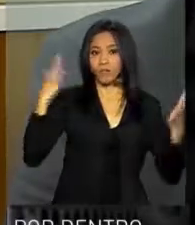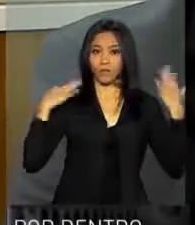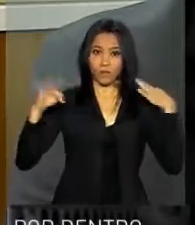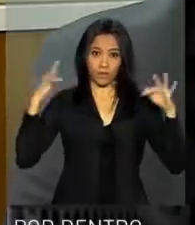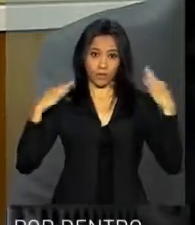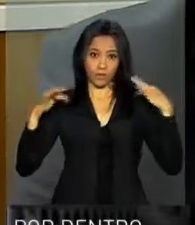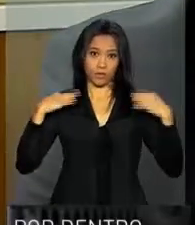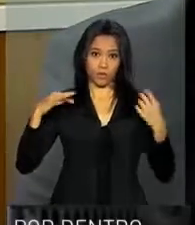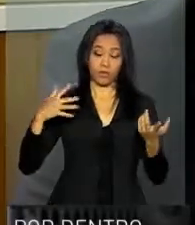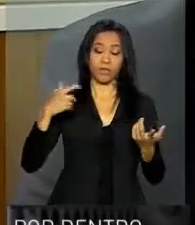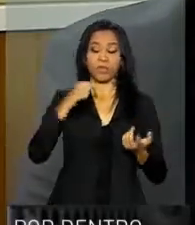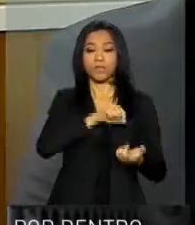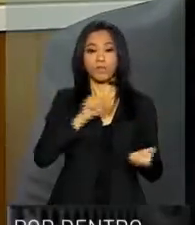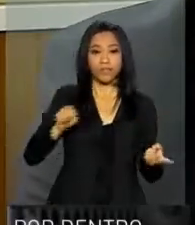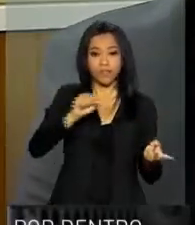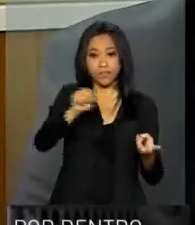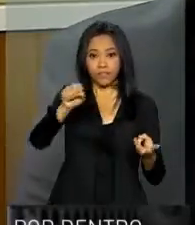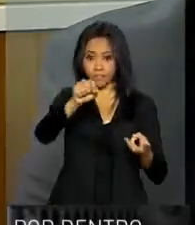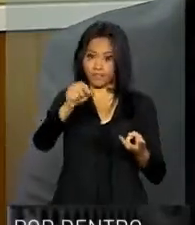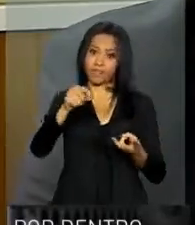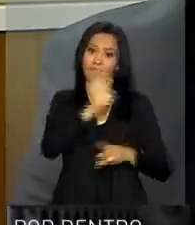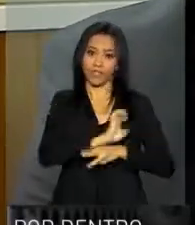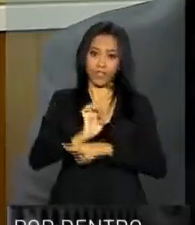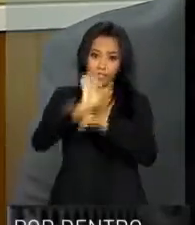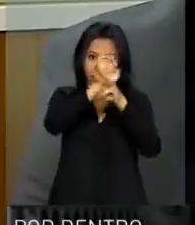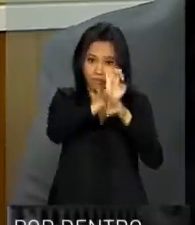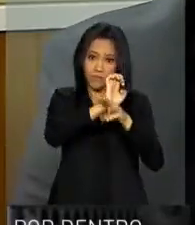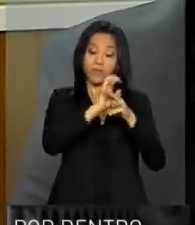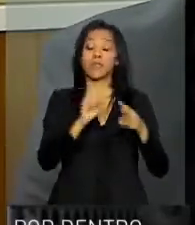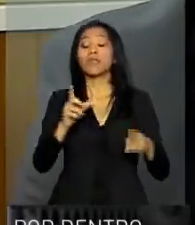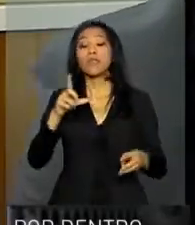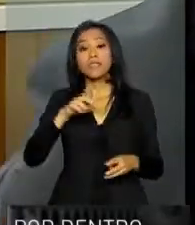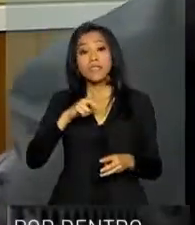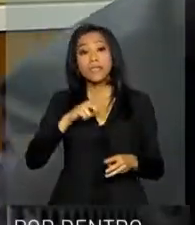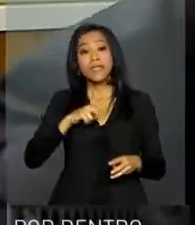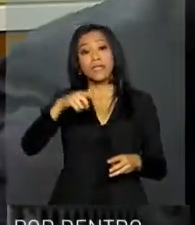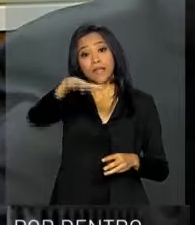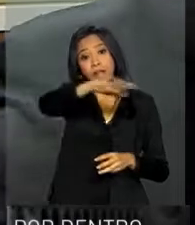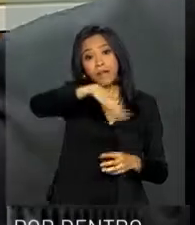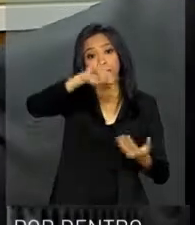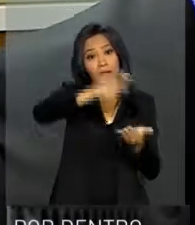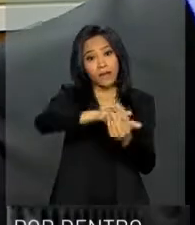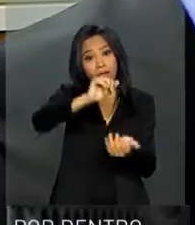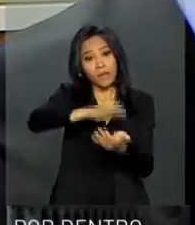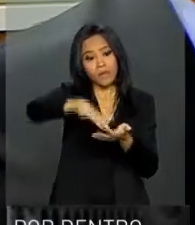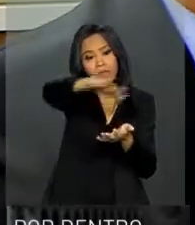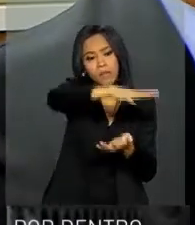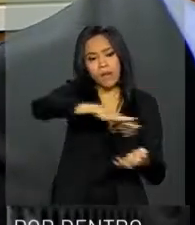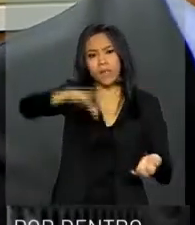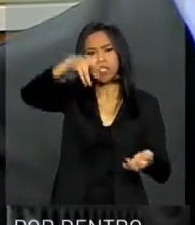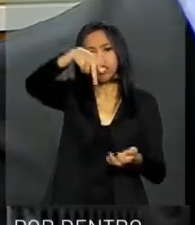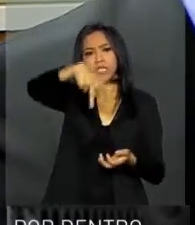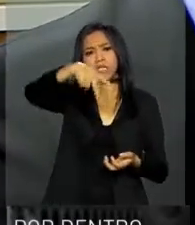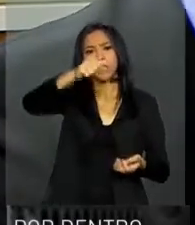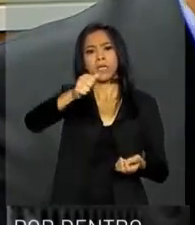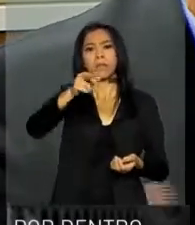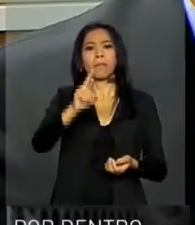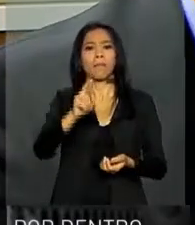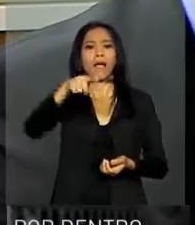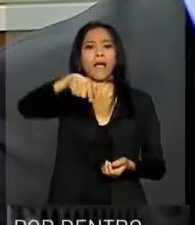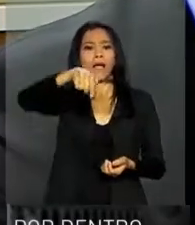e com fé e com a presença de parques temáticos que se concentram ali uma